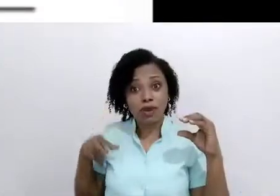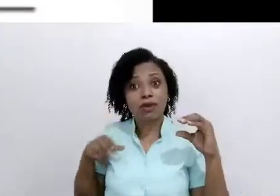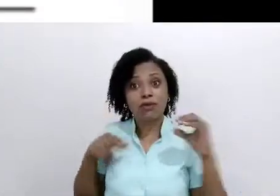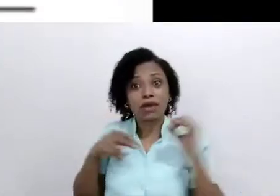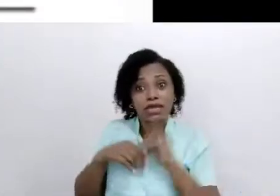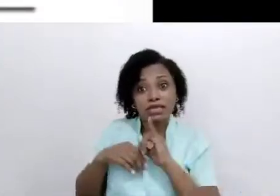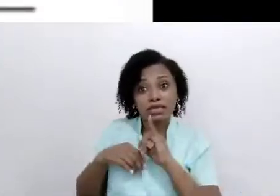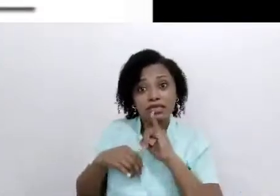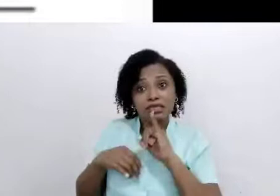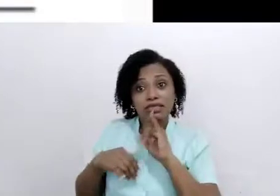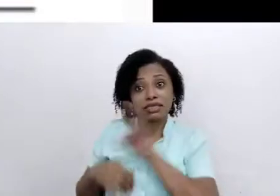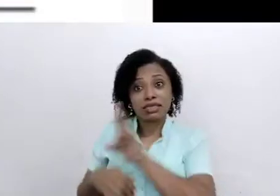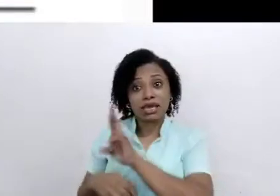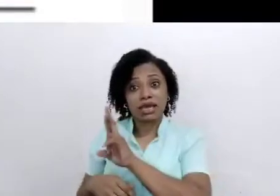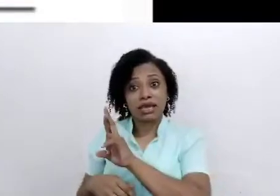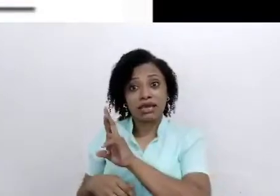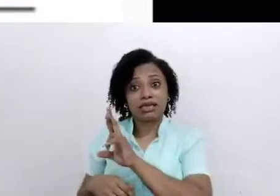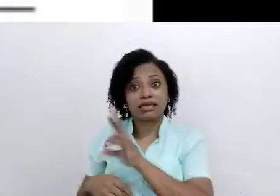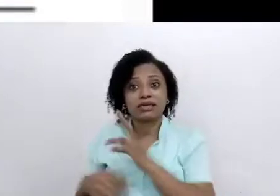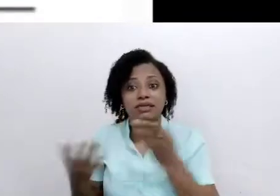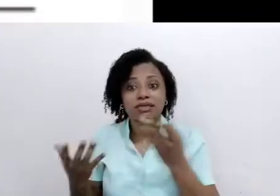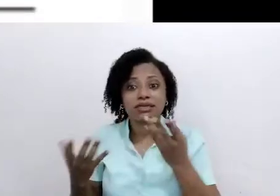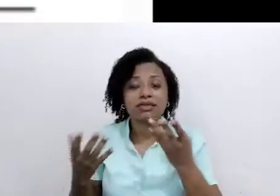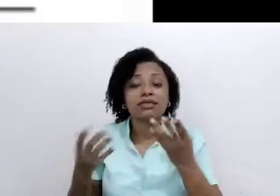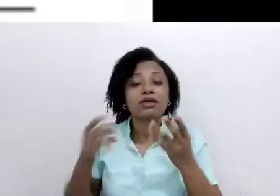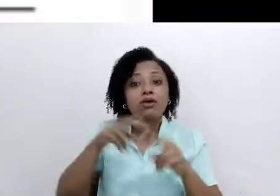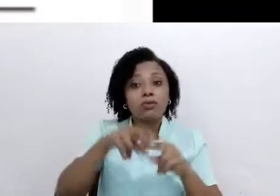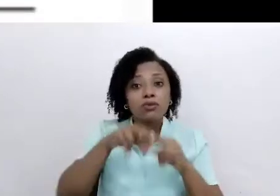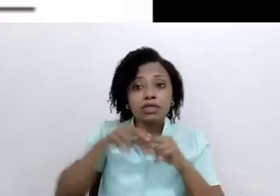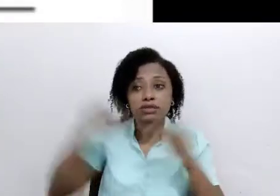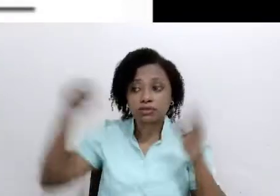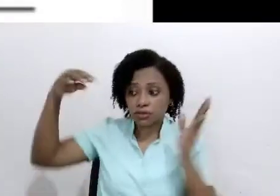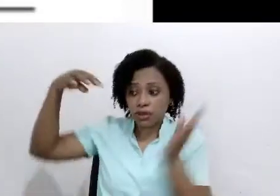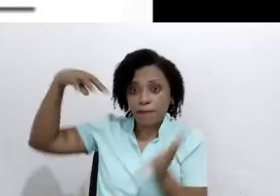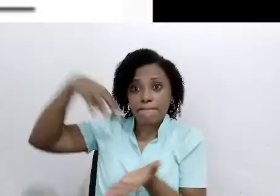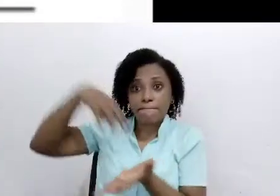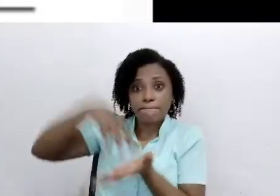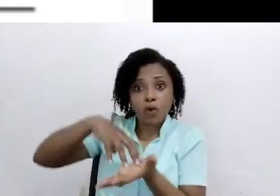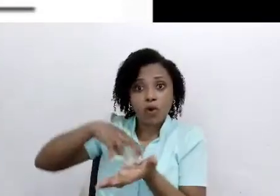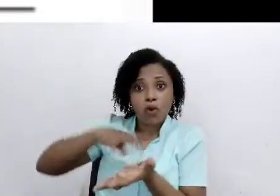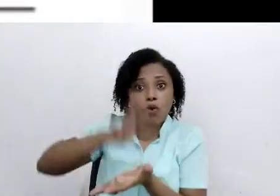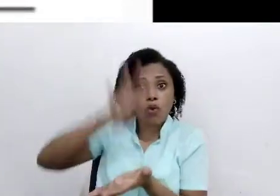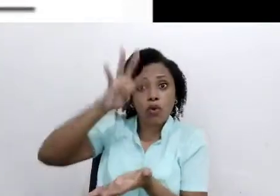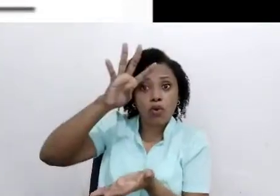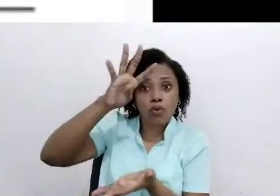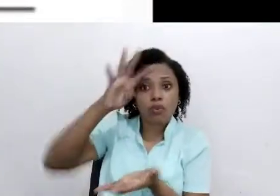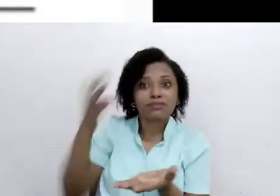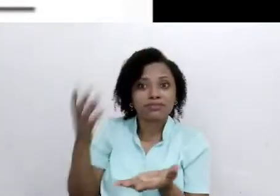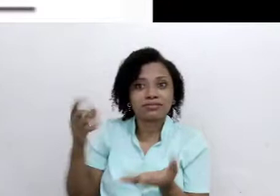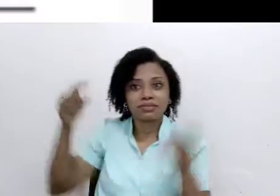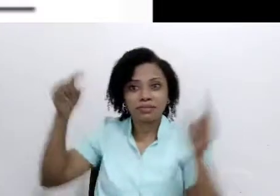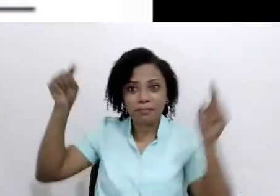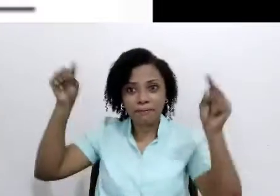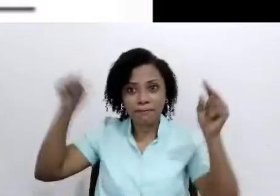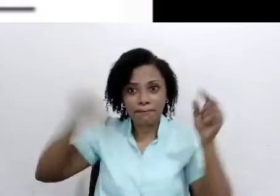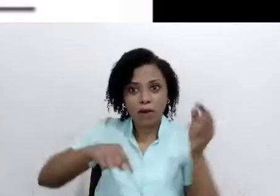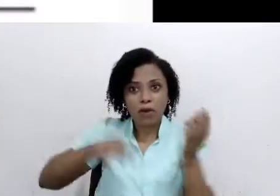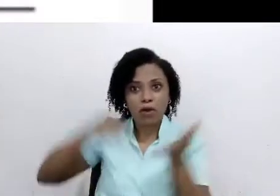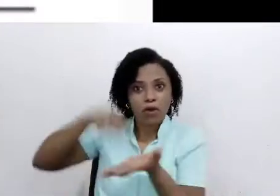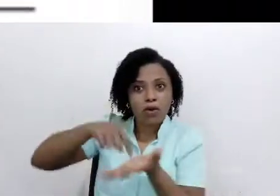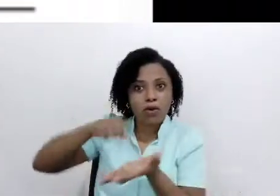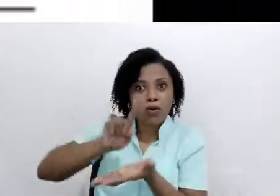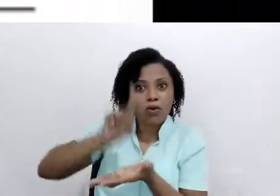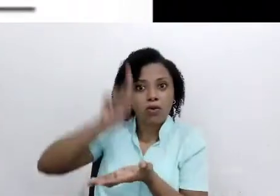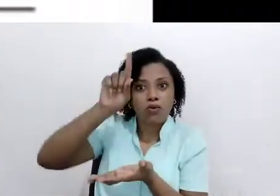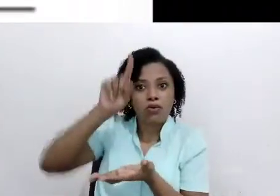iguais, certo? Então as duas leis da reflexão são essas: raio incidente, raio refletido e reta